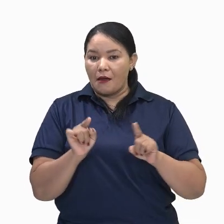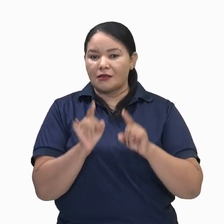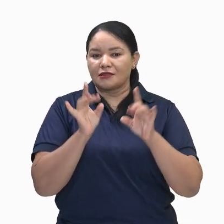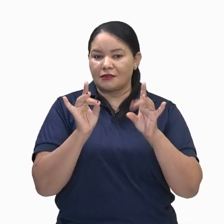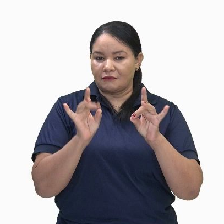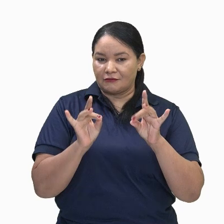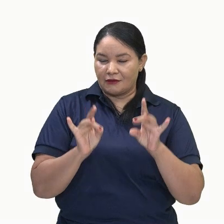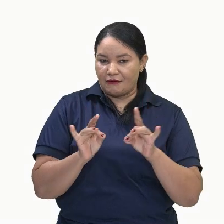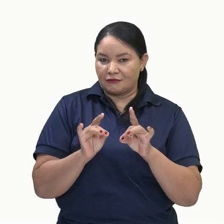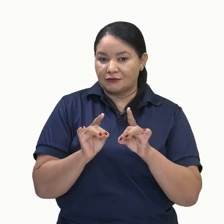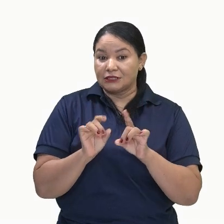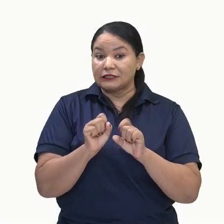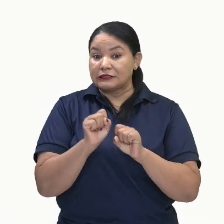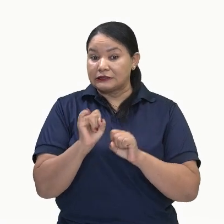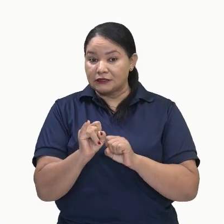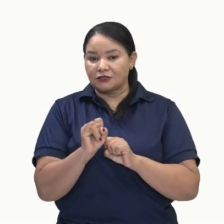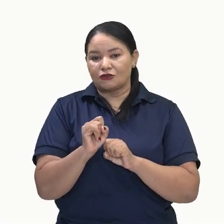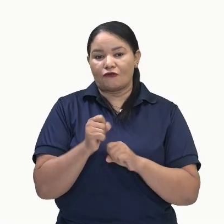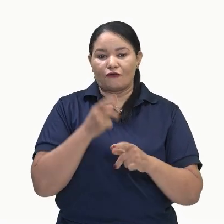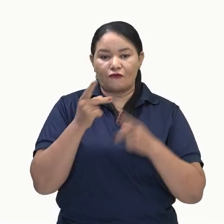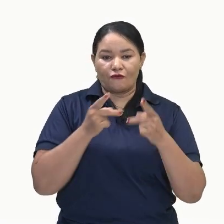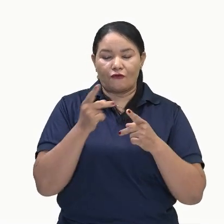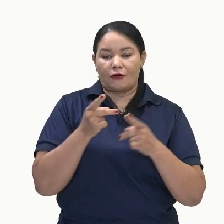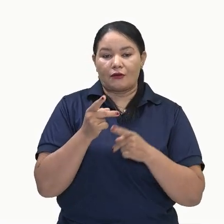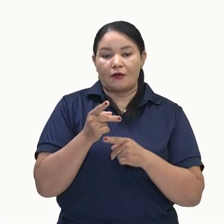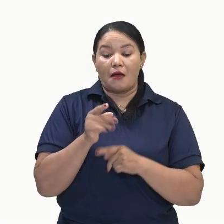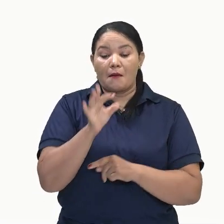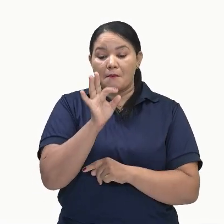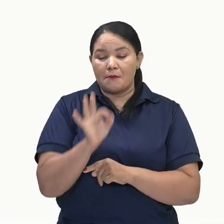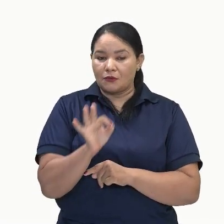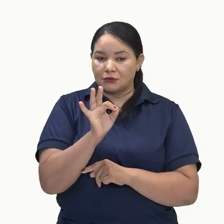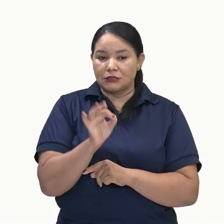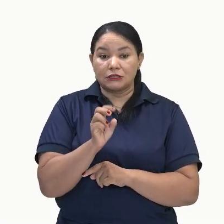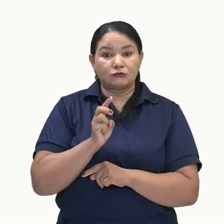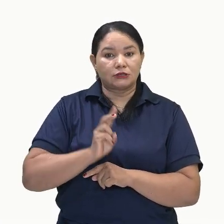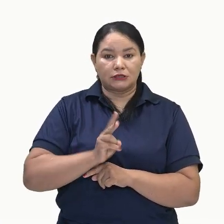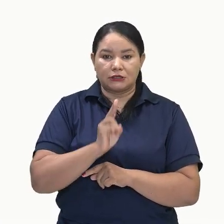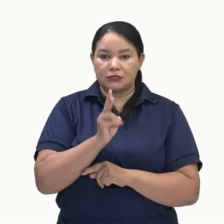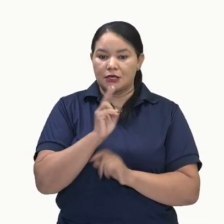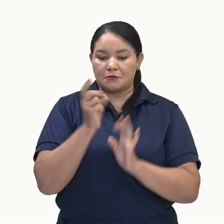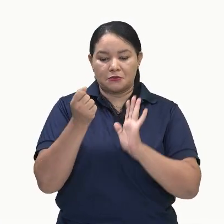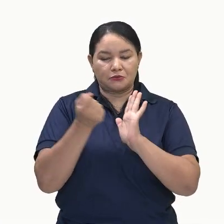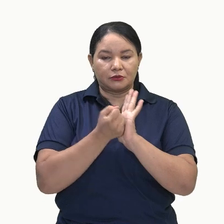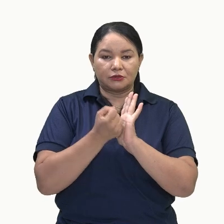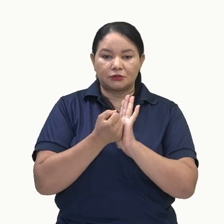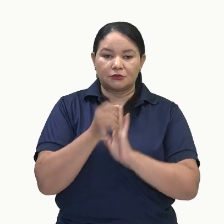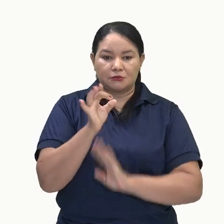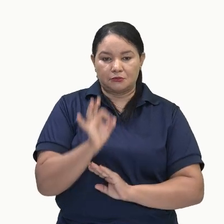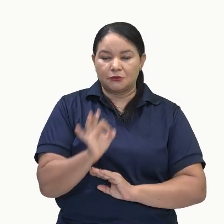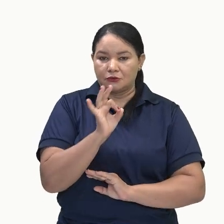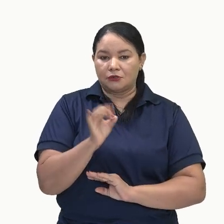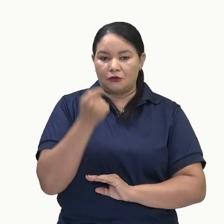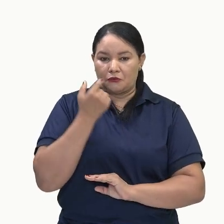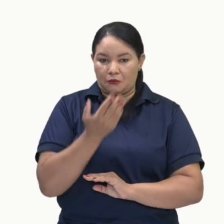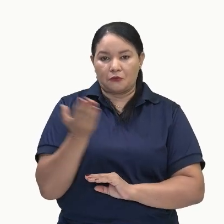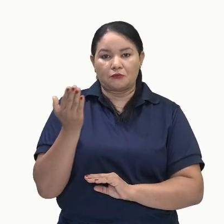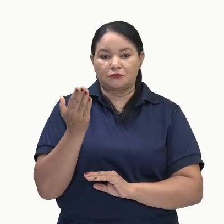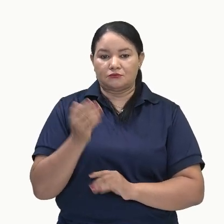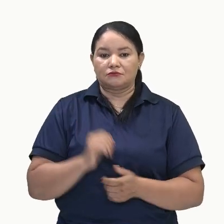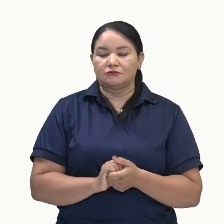Quando falar porcento em forma percentual, sempre vai existir o símbolo da porcentagem, tá bom?